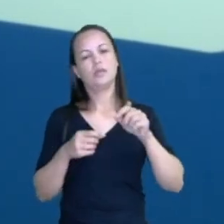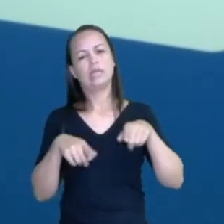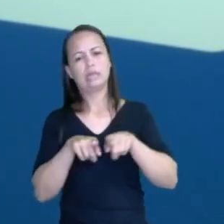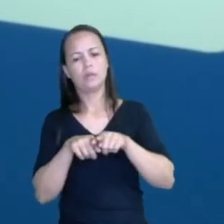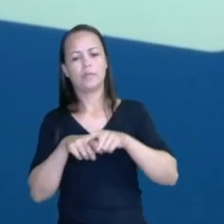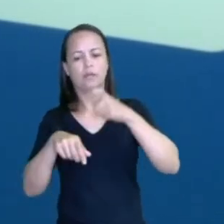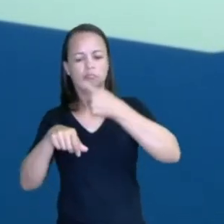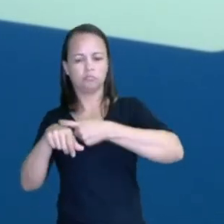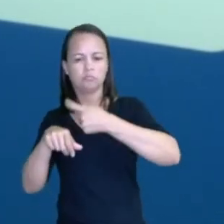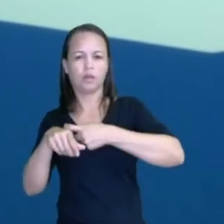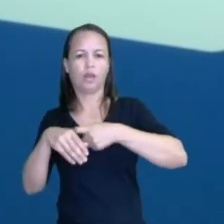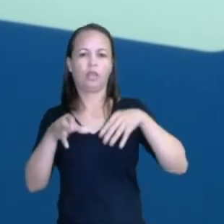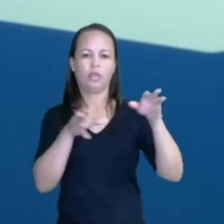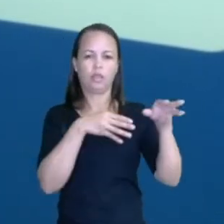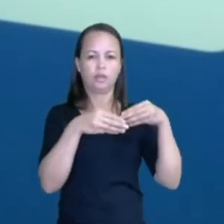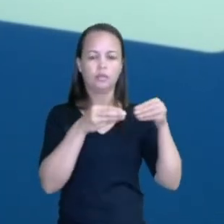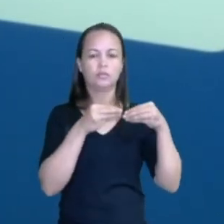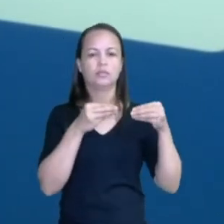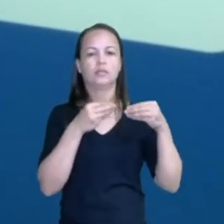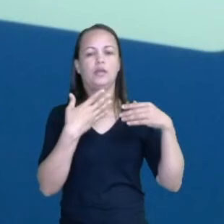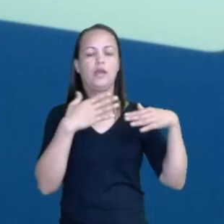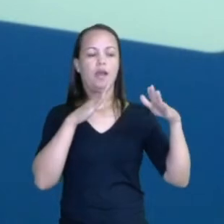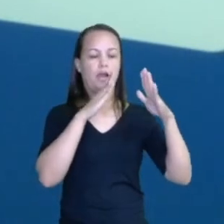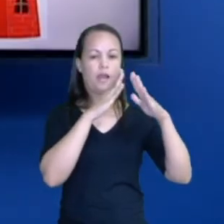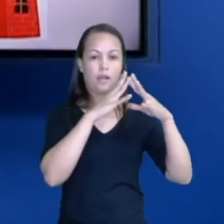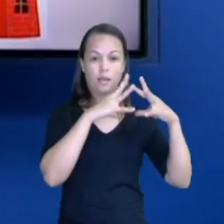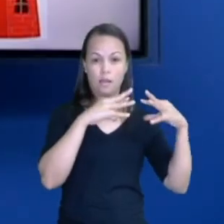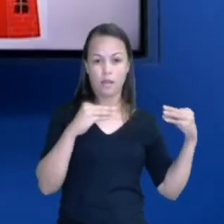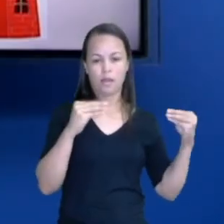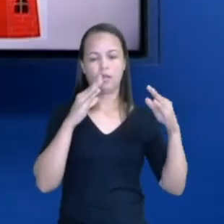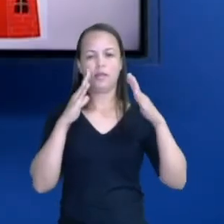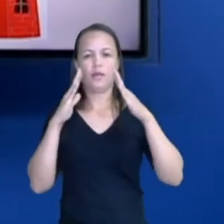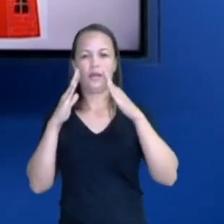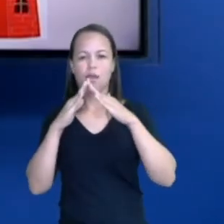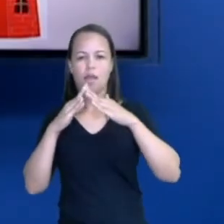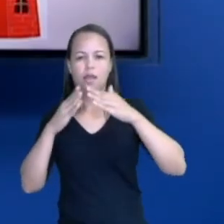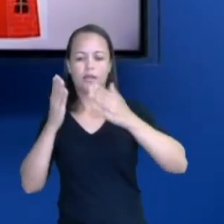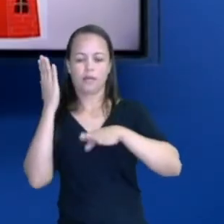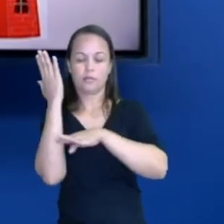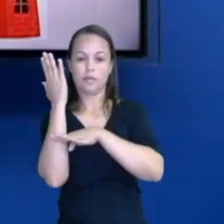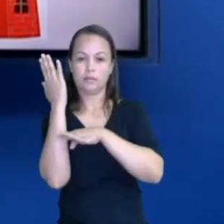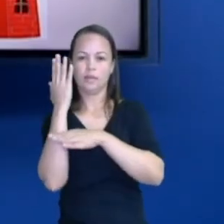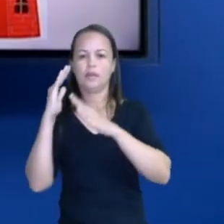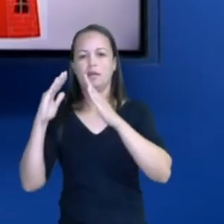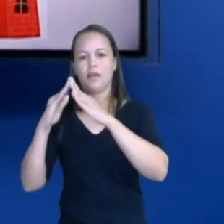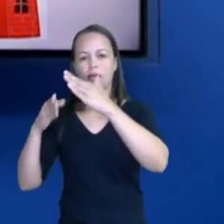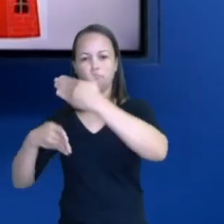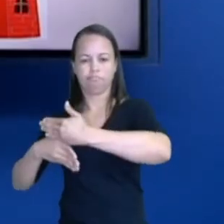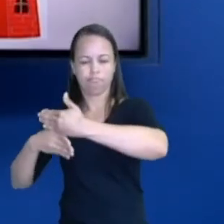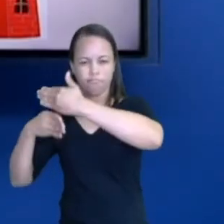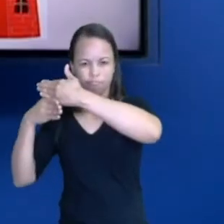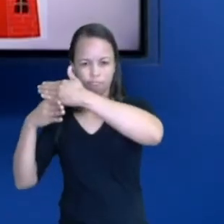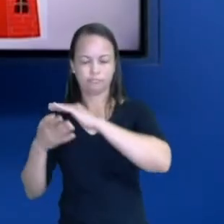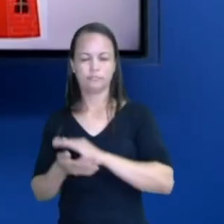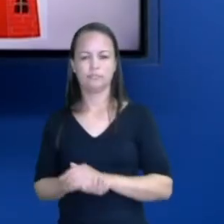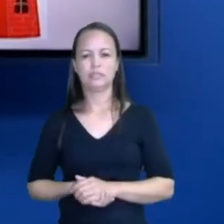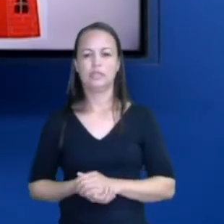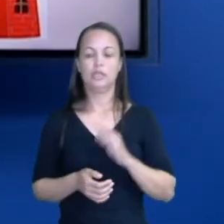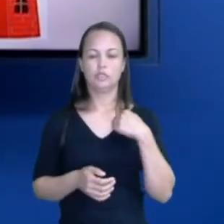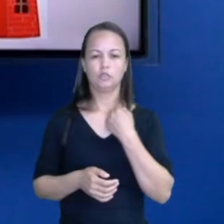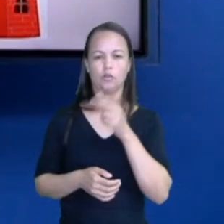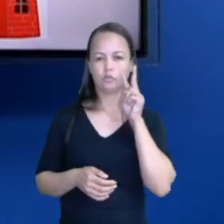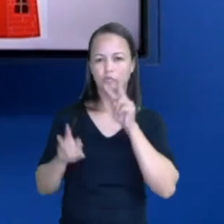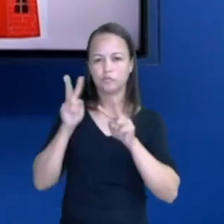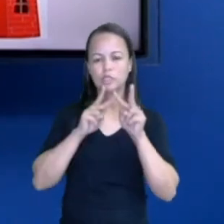foi a casinha de palha, a casa de madeira e a casa de alvenaria, seja lá a da permeabilidade, como a gente viu lá